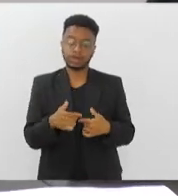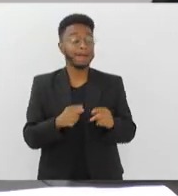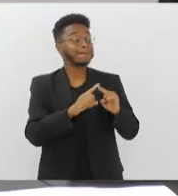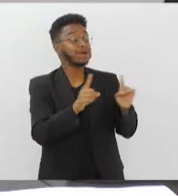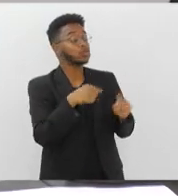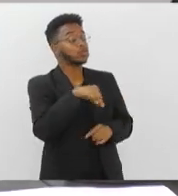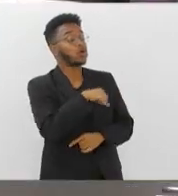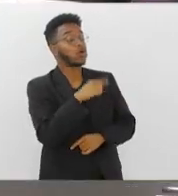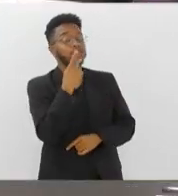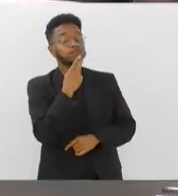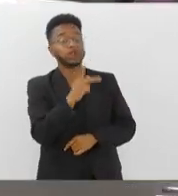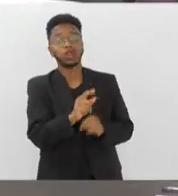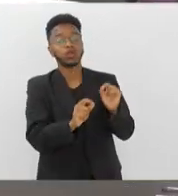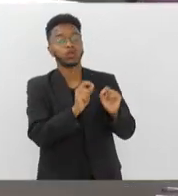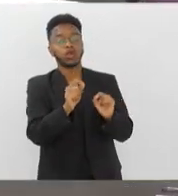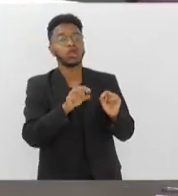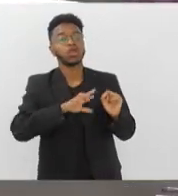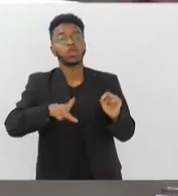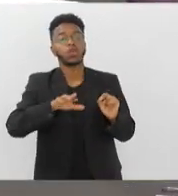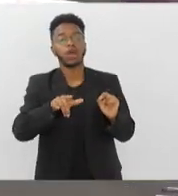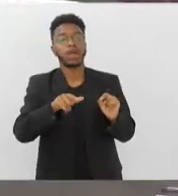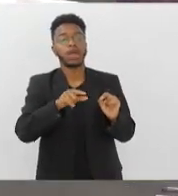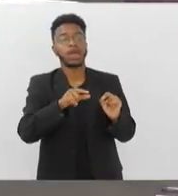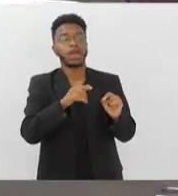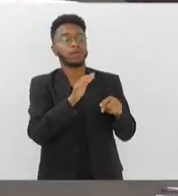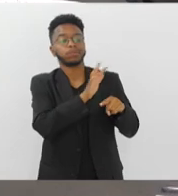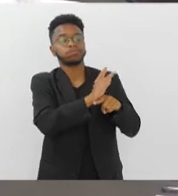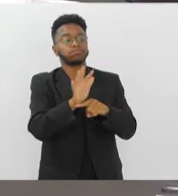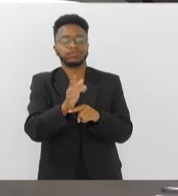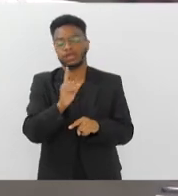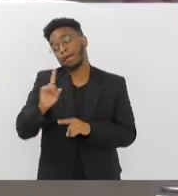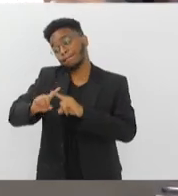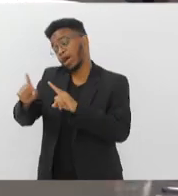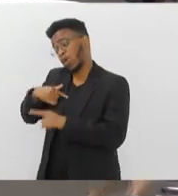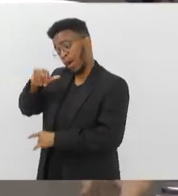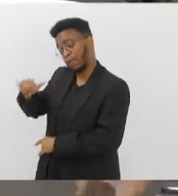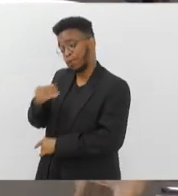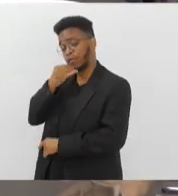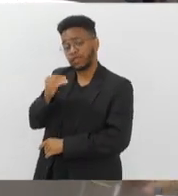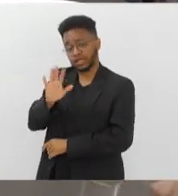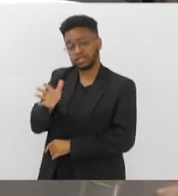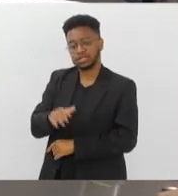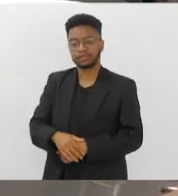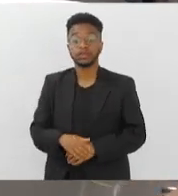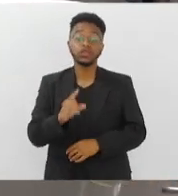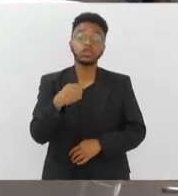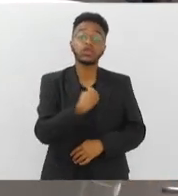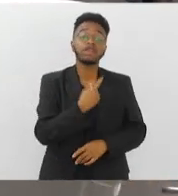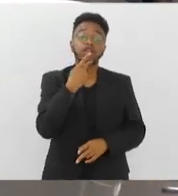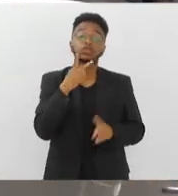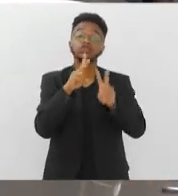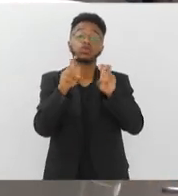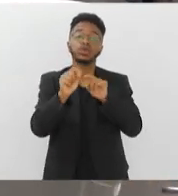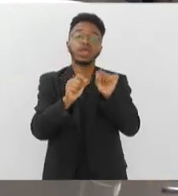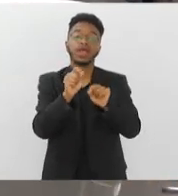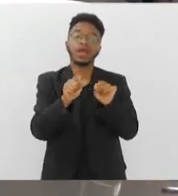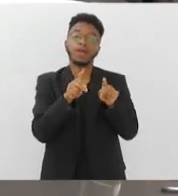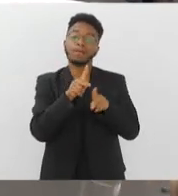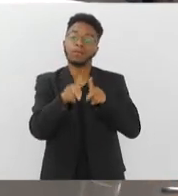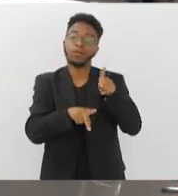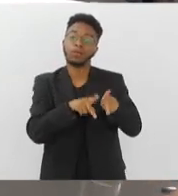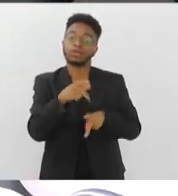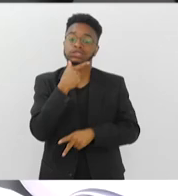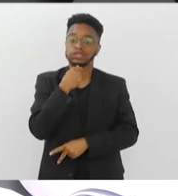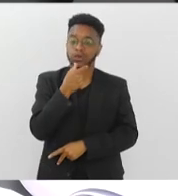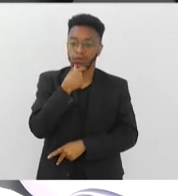está falando dos beneficiados, não, sim, mas eu aproveitei com volume de recursos. A gente está falando da população